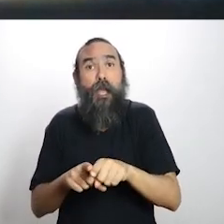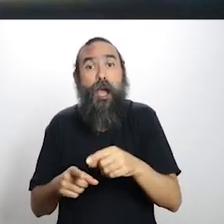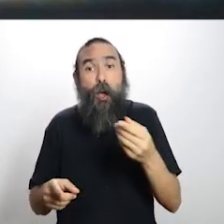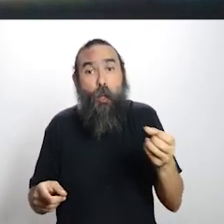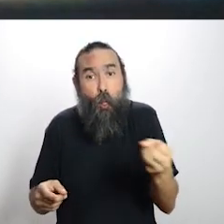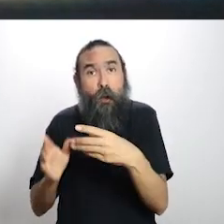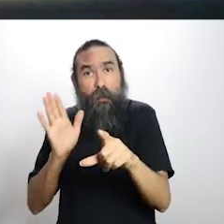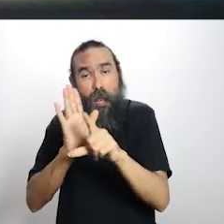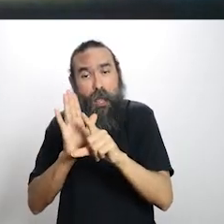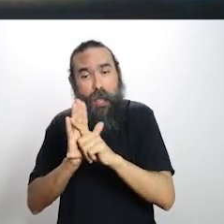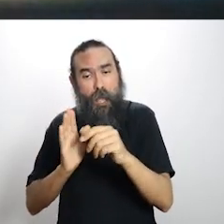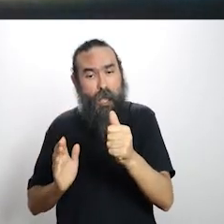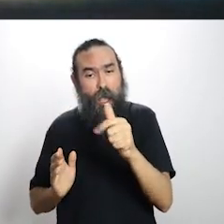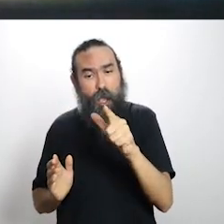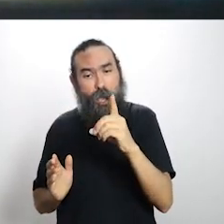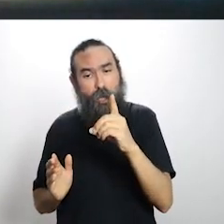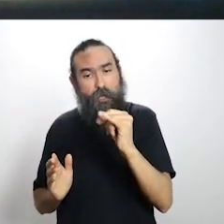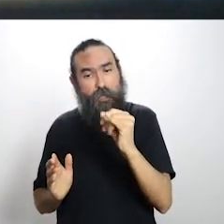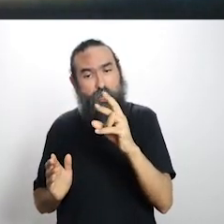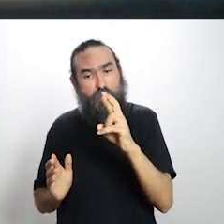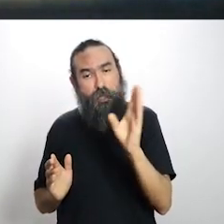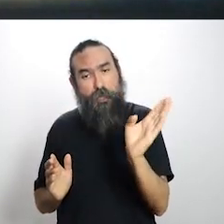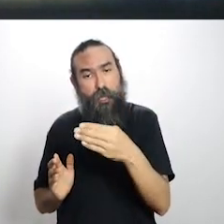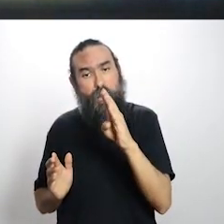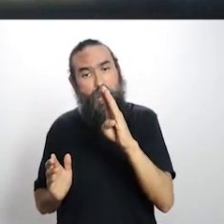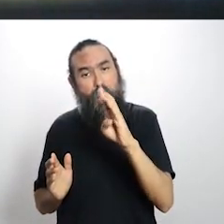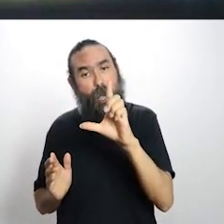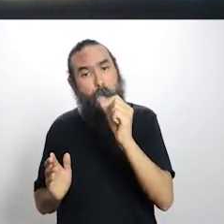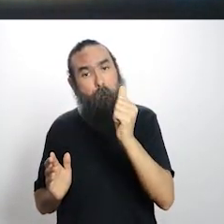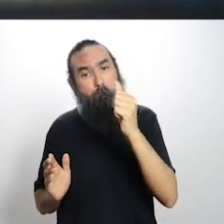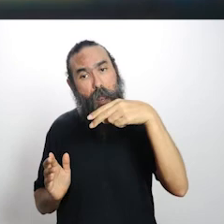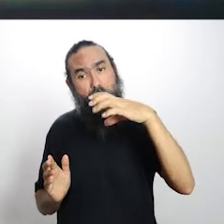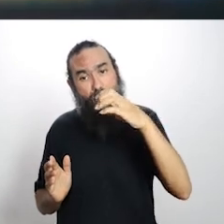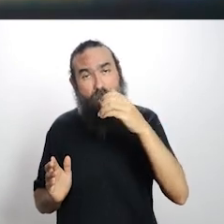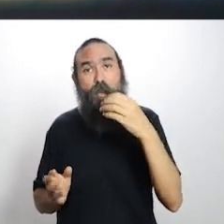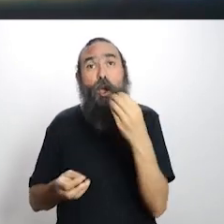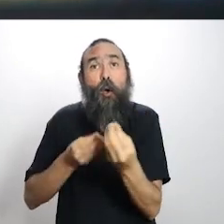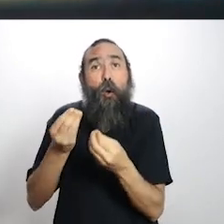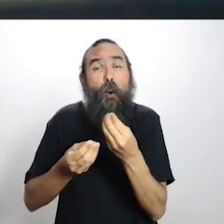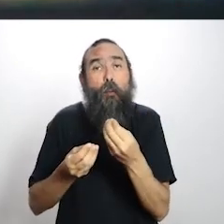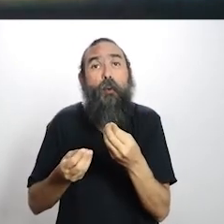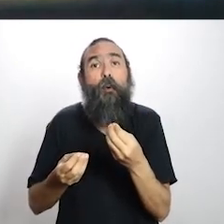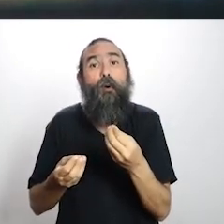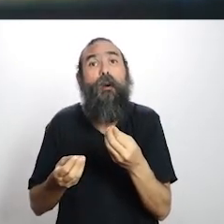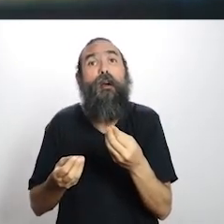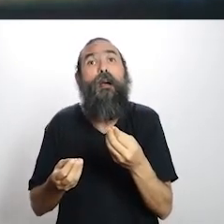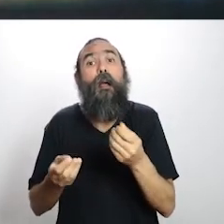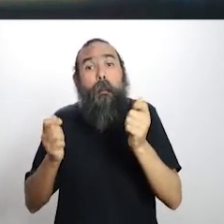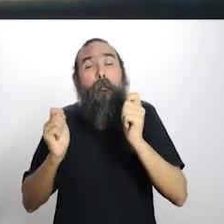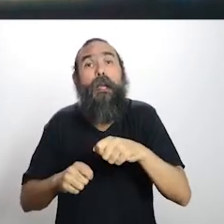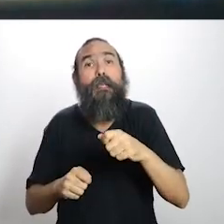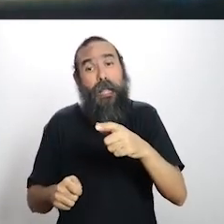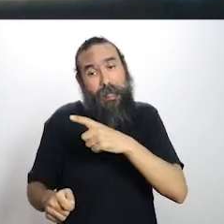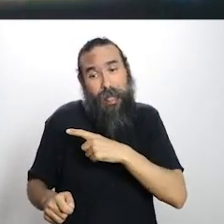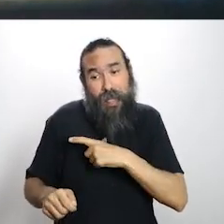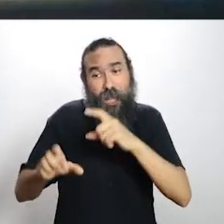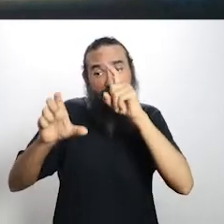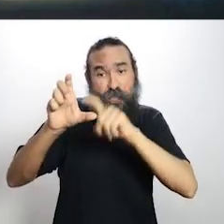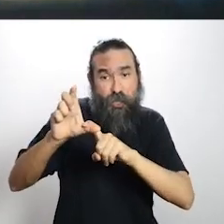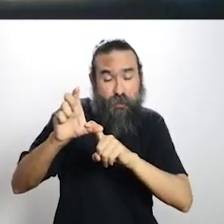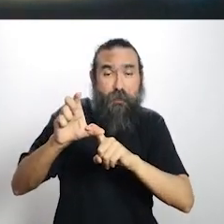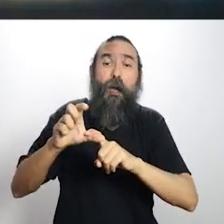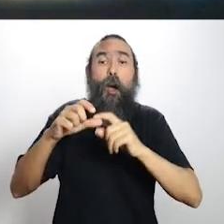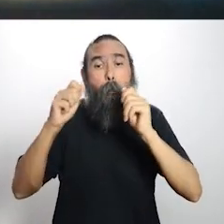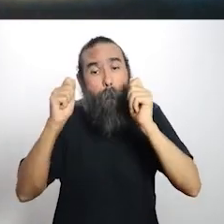ponto de medidas indiretas é a questão do financiamento e da negociação de dívidas que permite também que haja uma conversa nesse